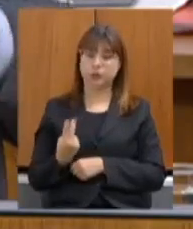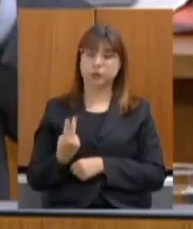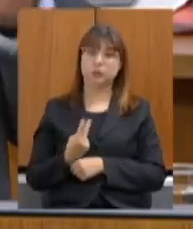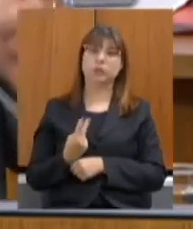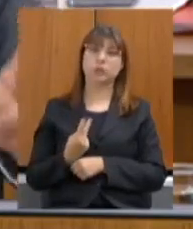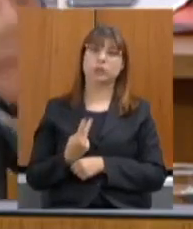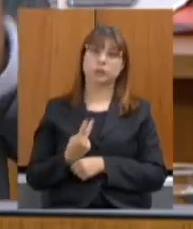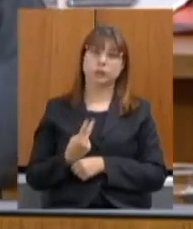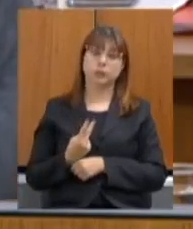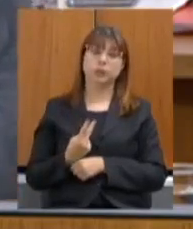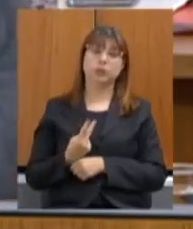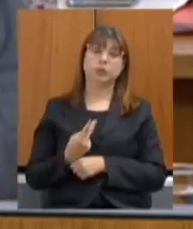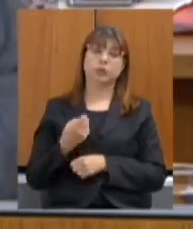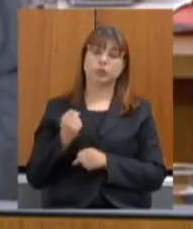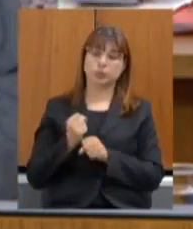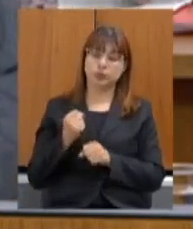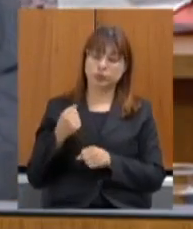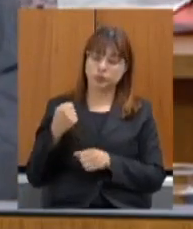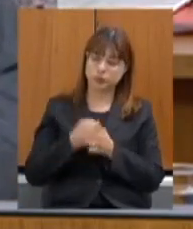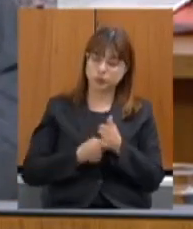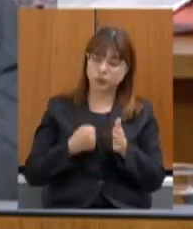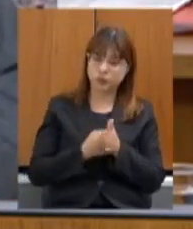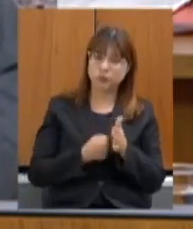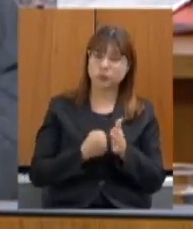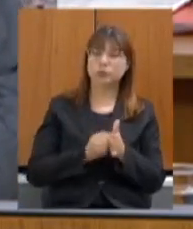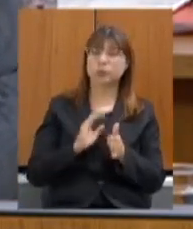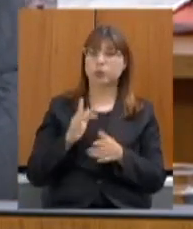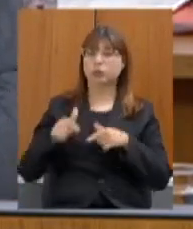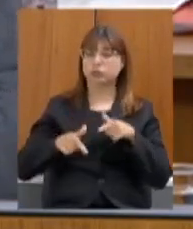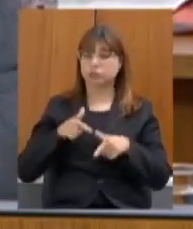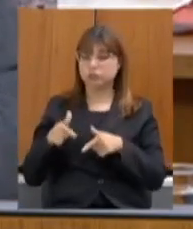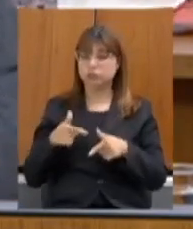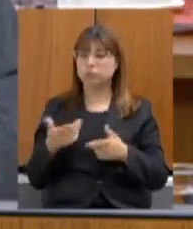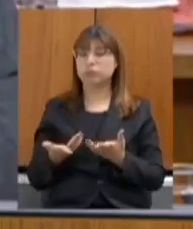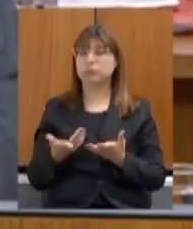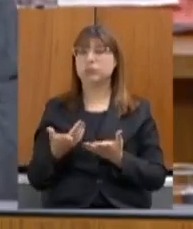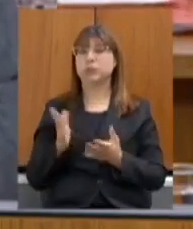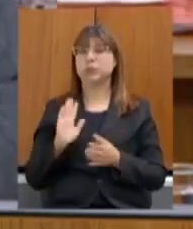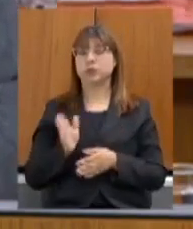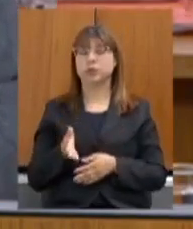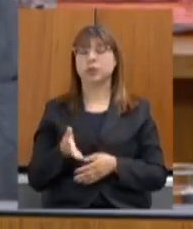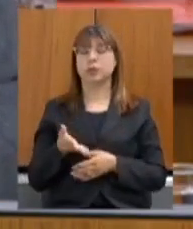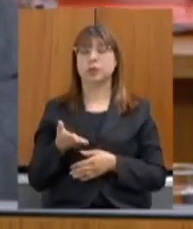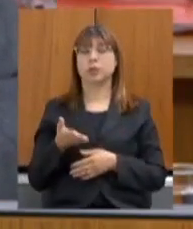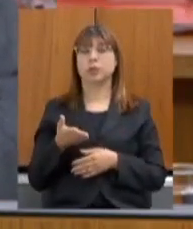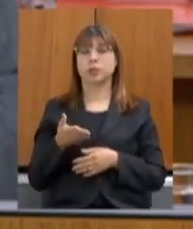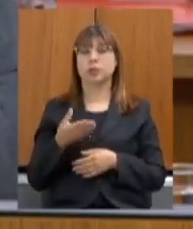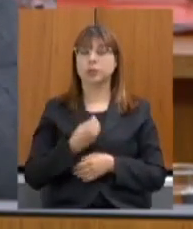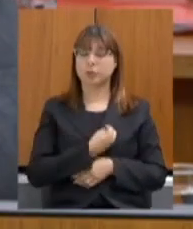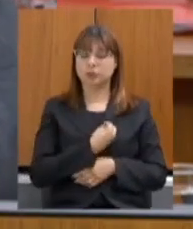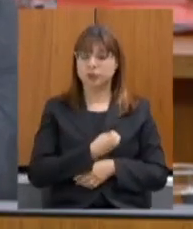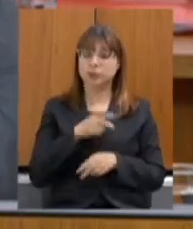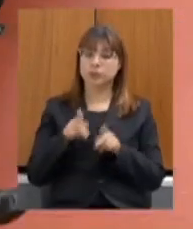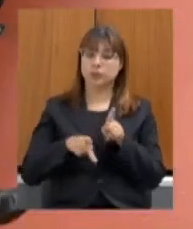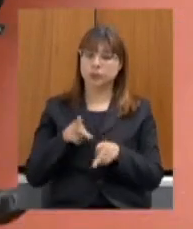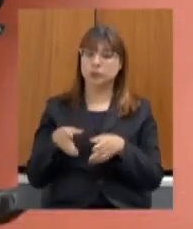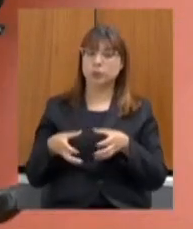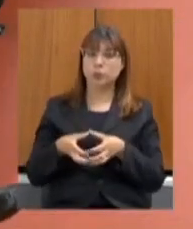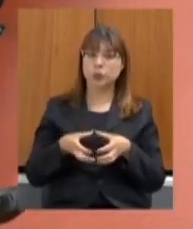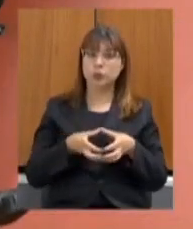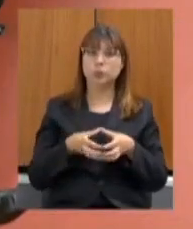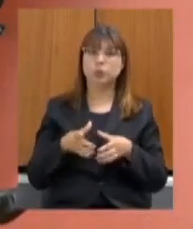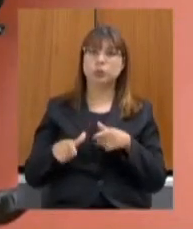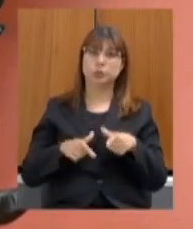Fizemos um grande trabalho, construímos, inclusive, uma participação popular ativa, grupo de trabalhos,